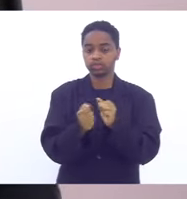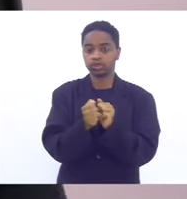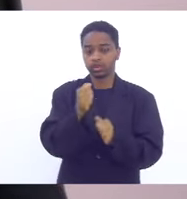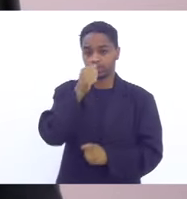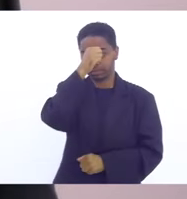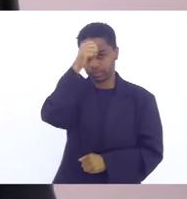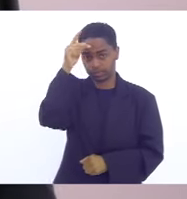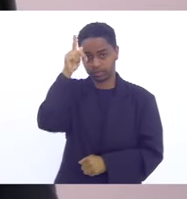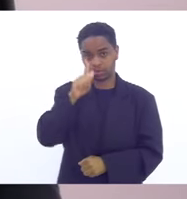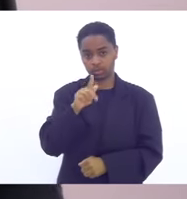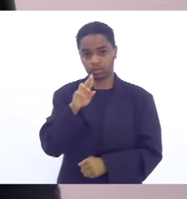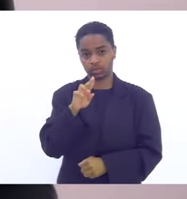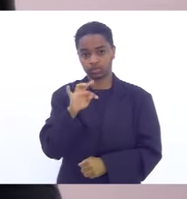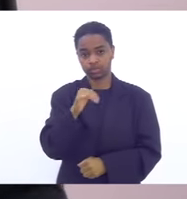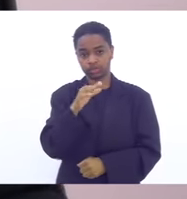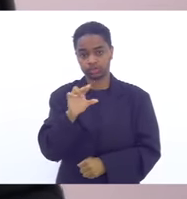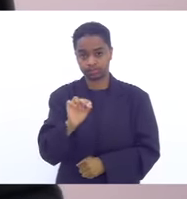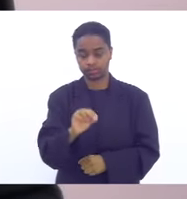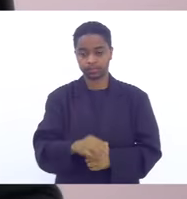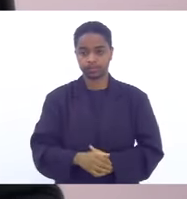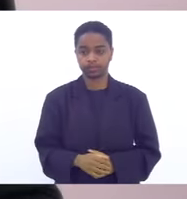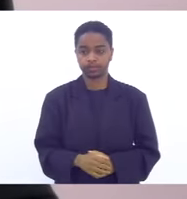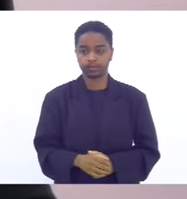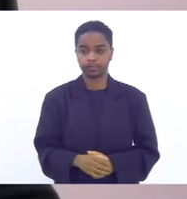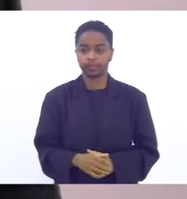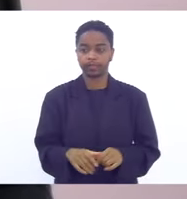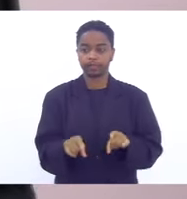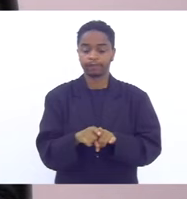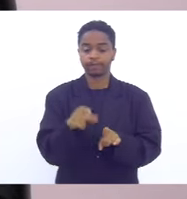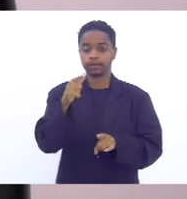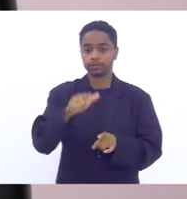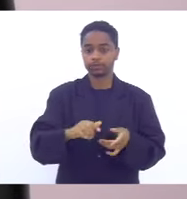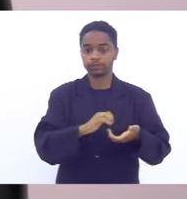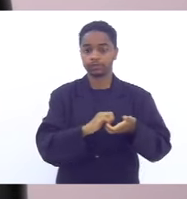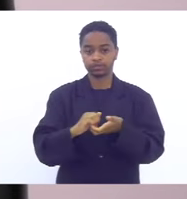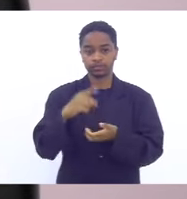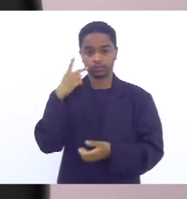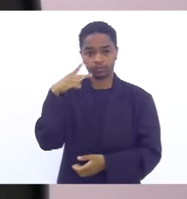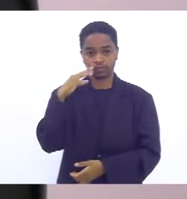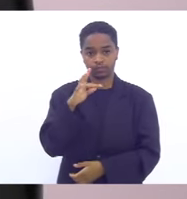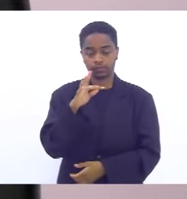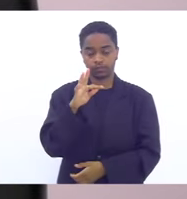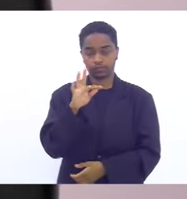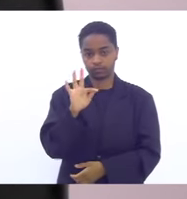do prefeito Gutinho. Além da saudar mais uma vez a vereadora Fátima,